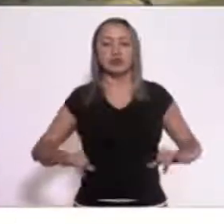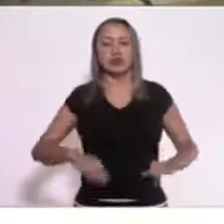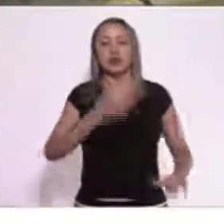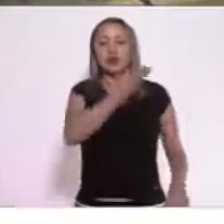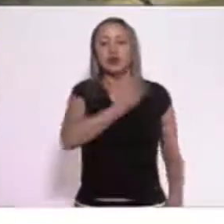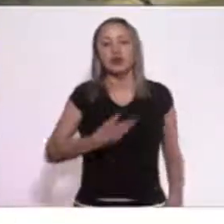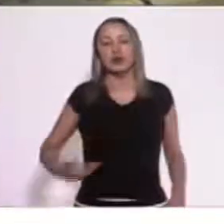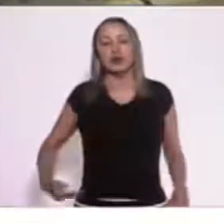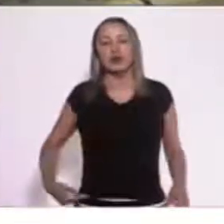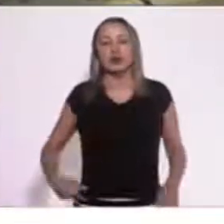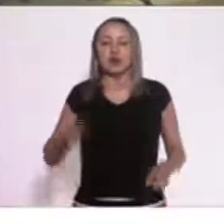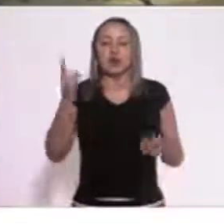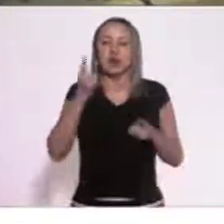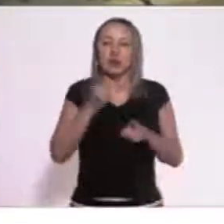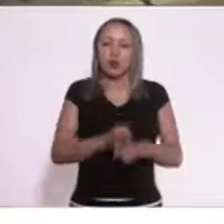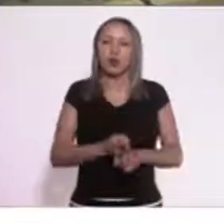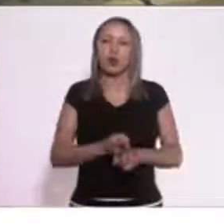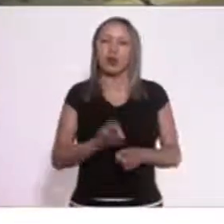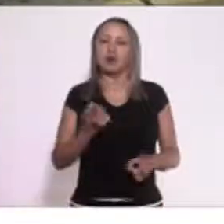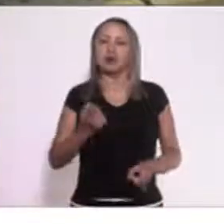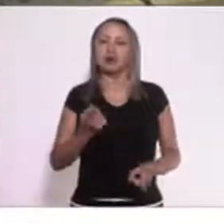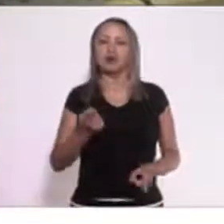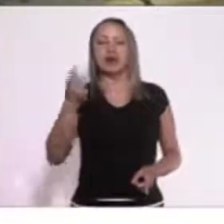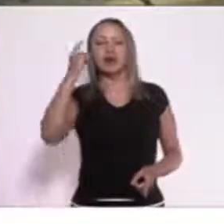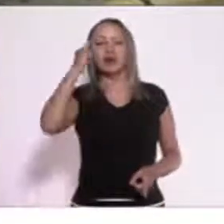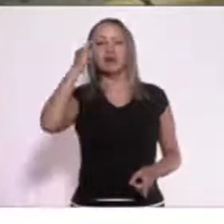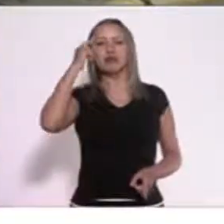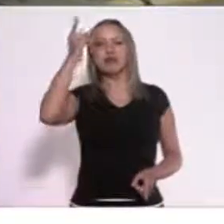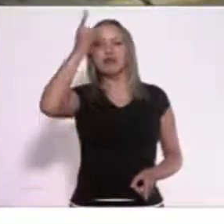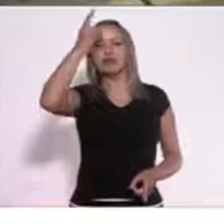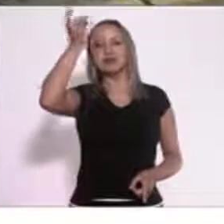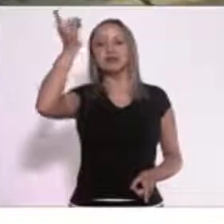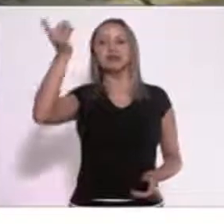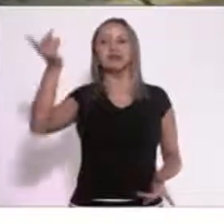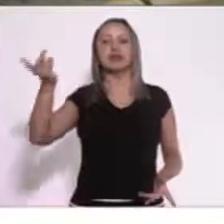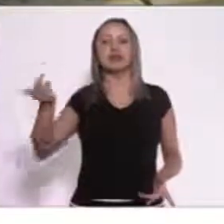governos encontram mais um motivo para